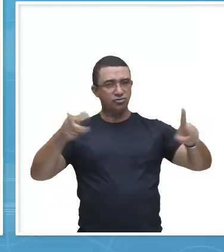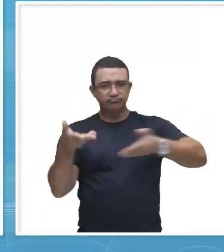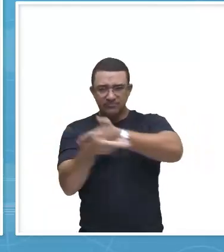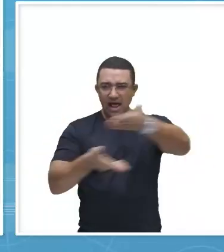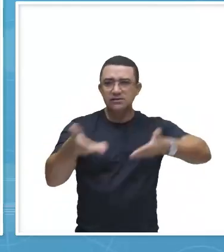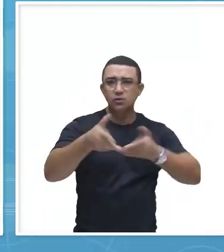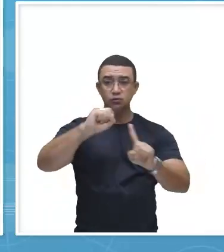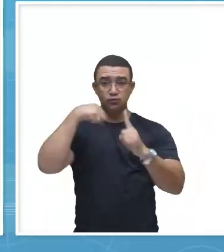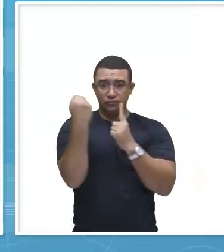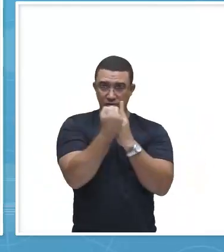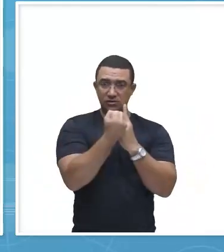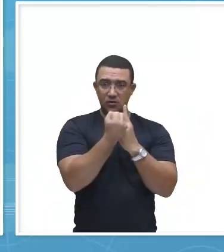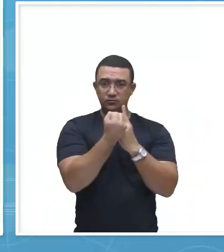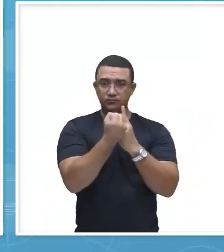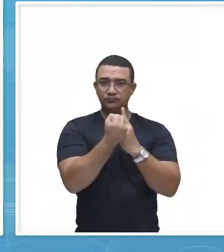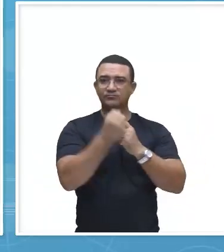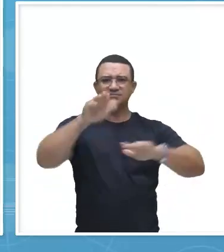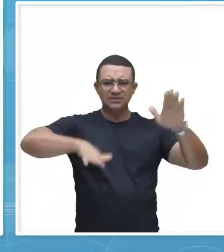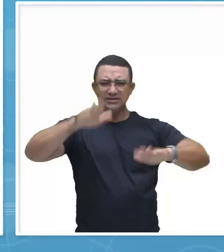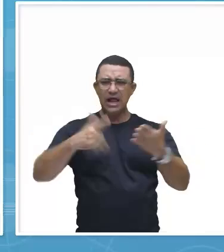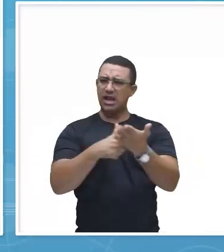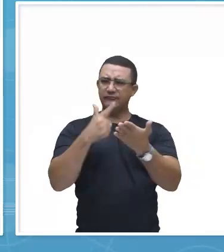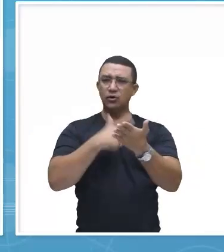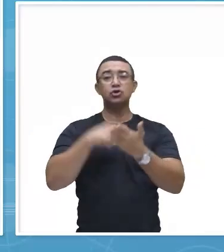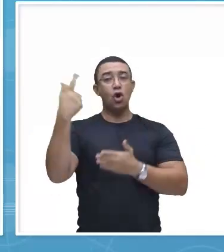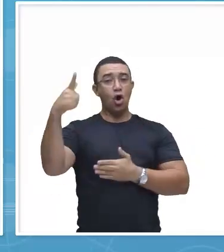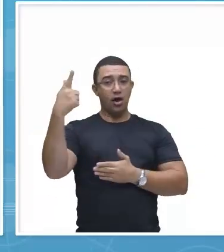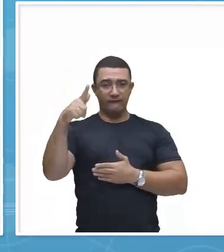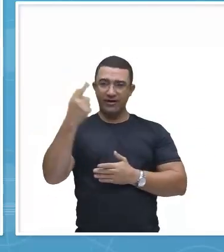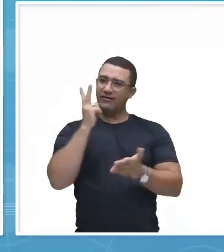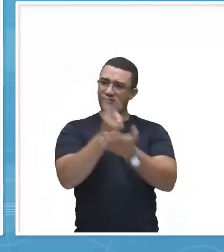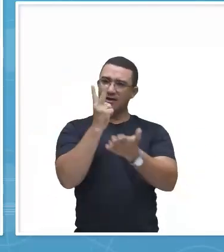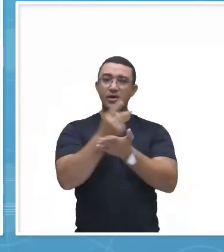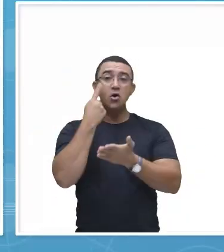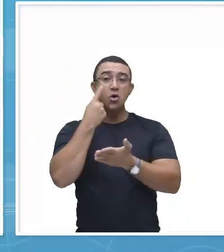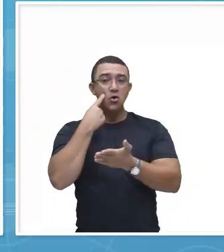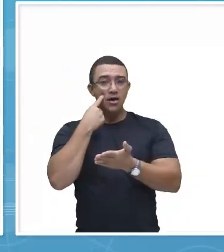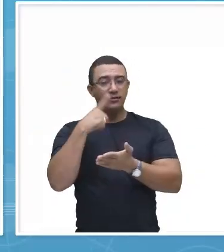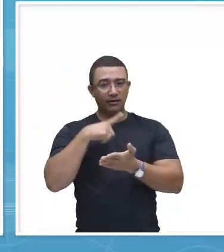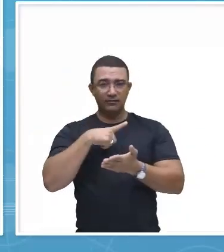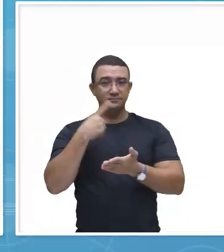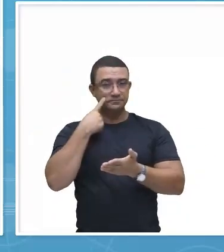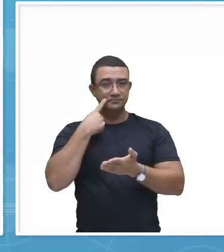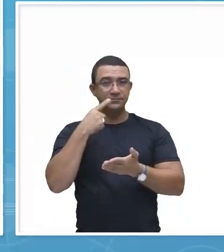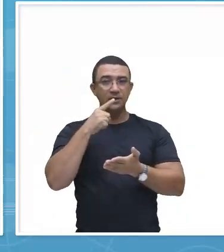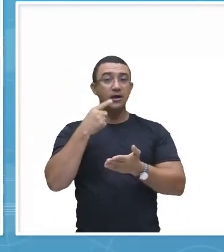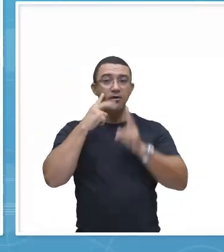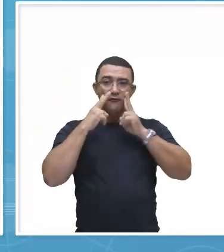muito utilizada nos livros de geografia. Eu quero que você já perceba ela. Observe essa